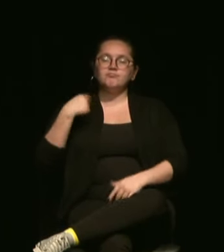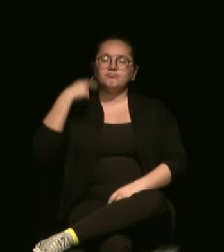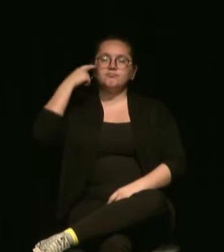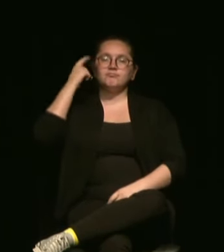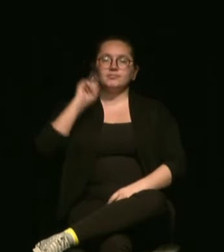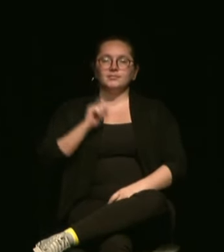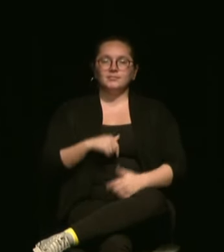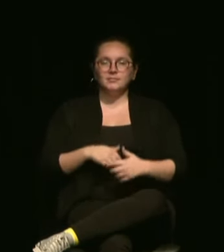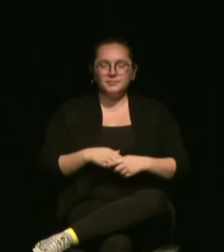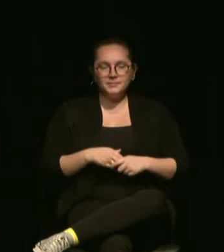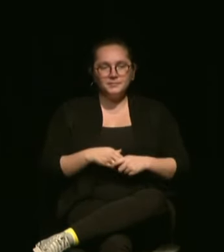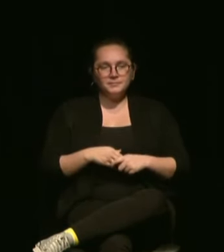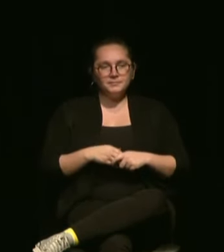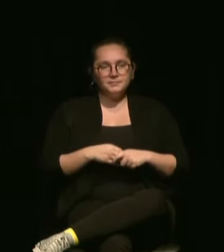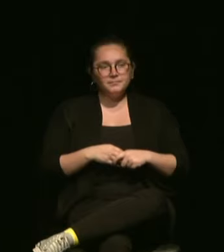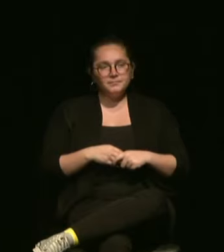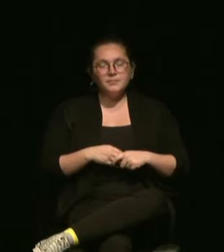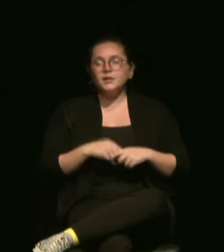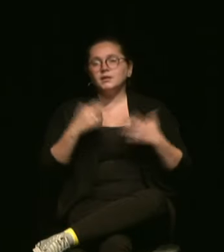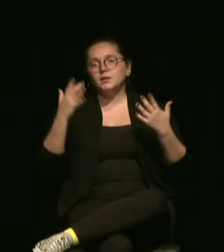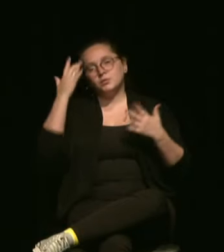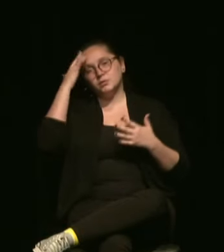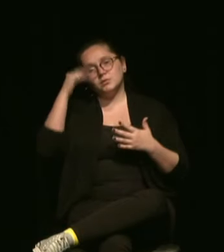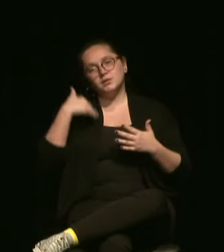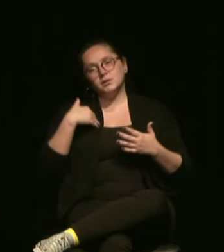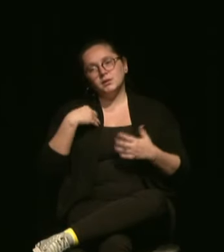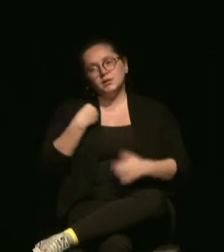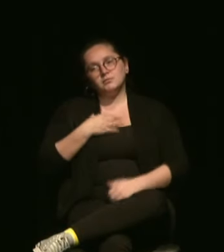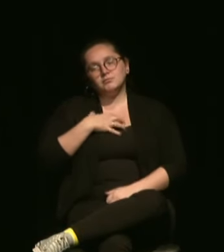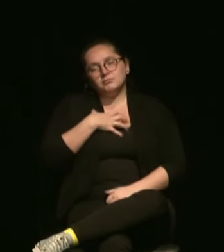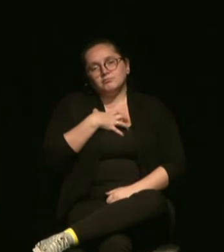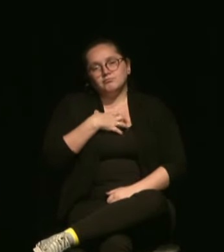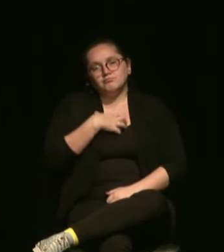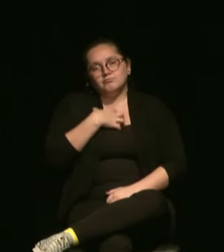Então, eu não sei, ele me faz muita falta.